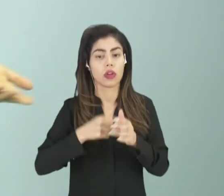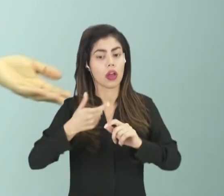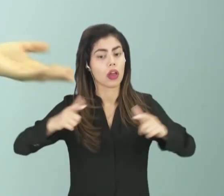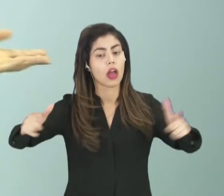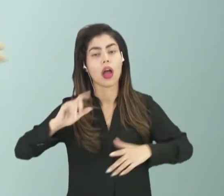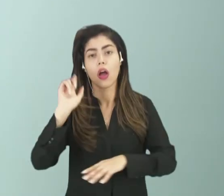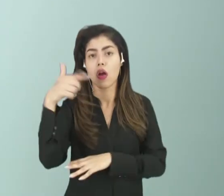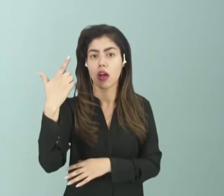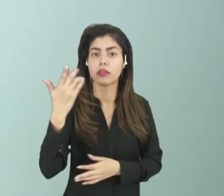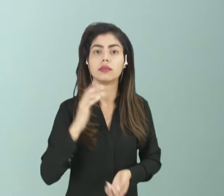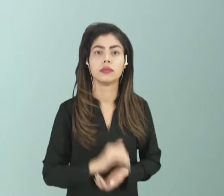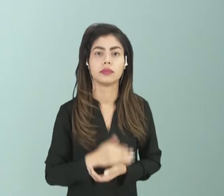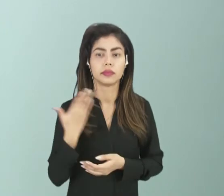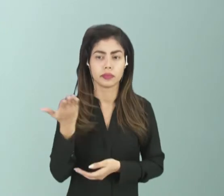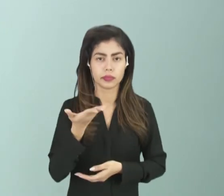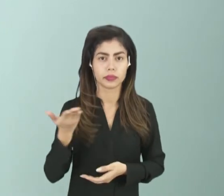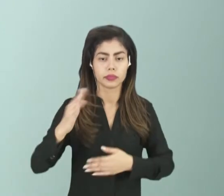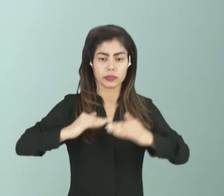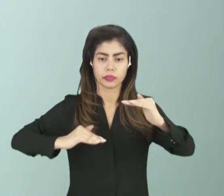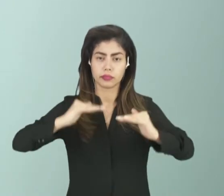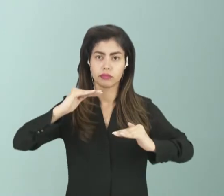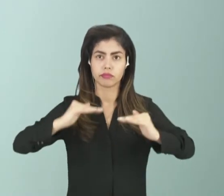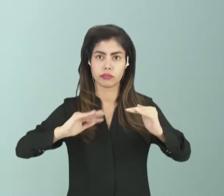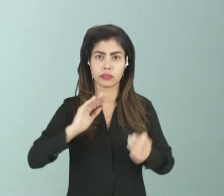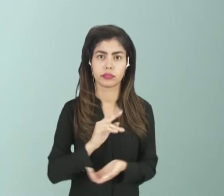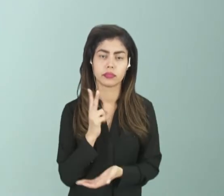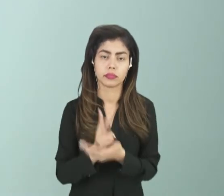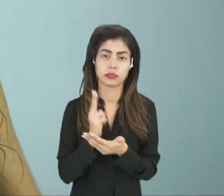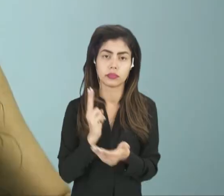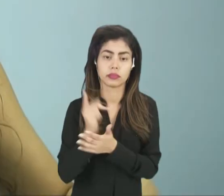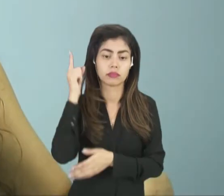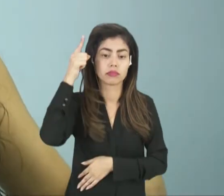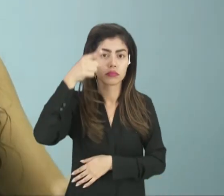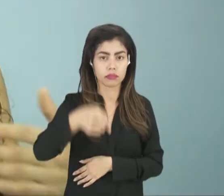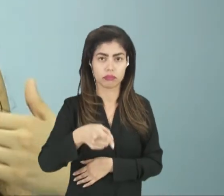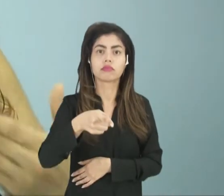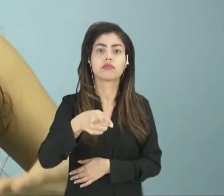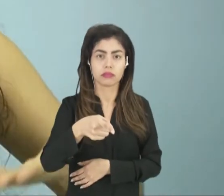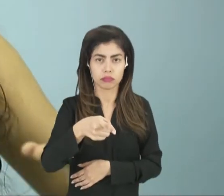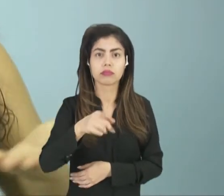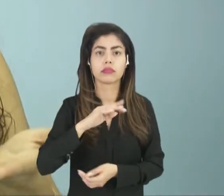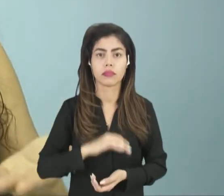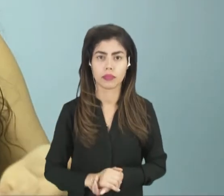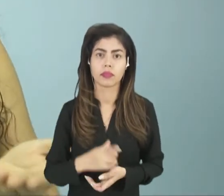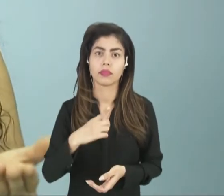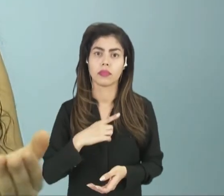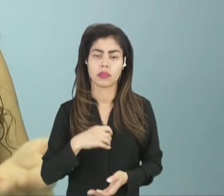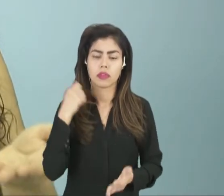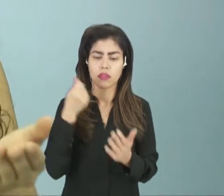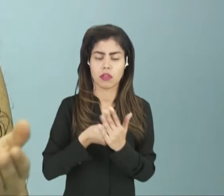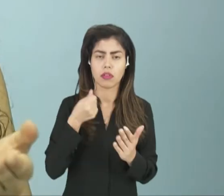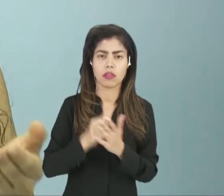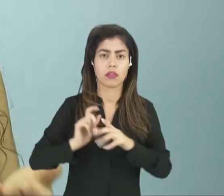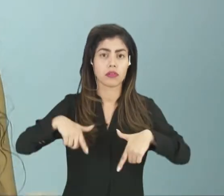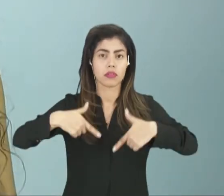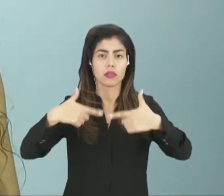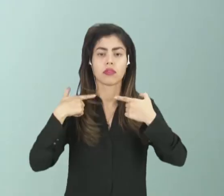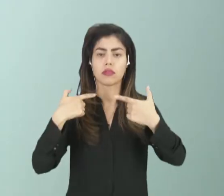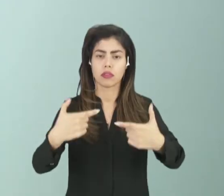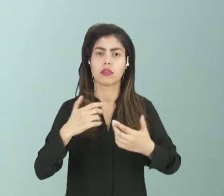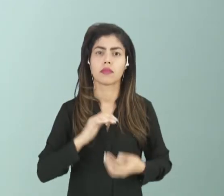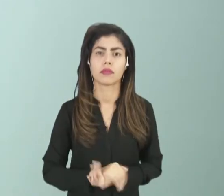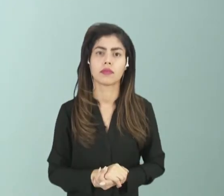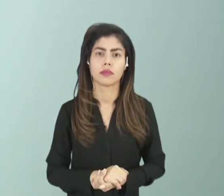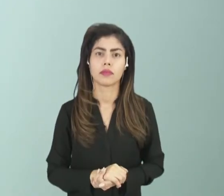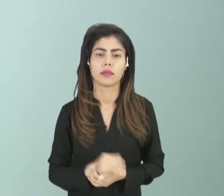para dominar os outros, estabelece-se a igualdade. E os dominantes, há sempre uma relação de resistência, de luta e de guerra entre